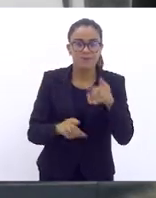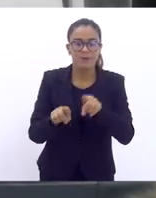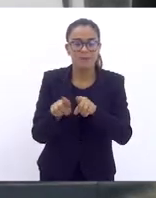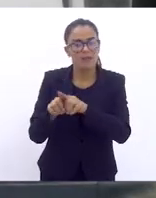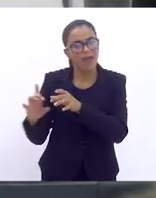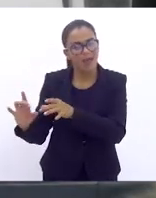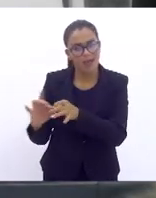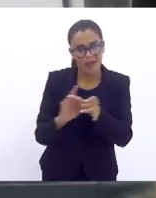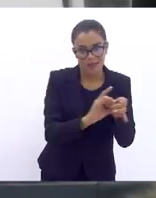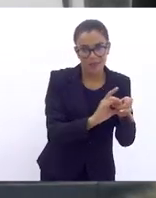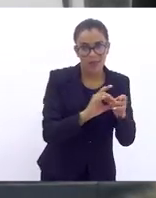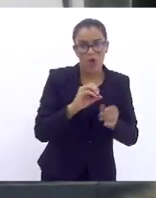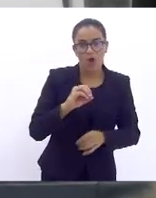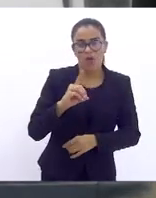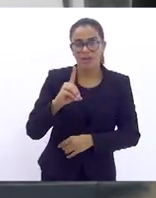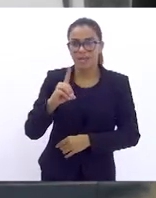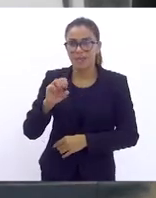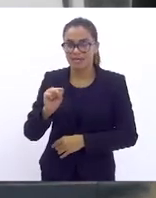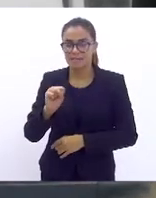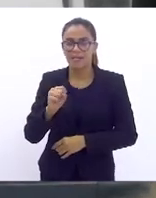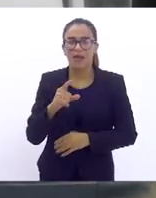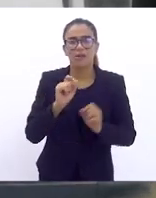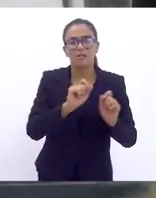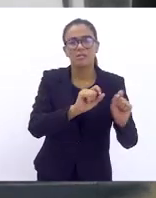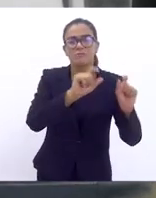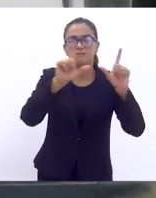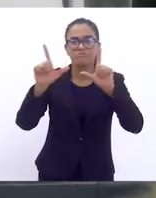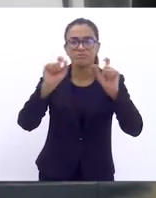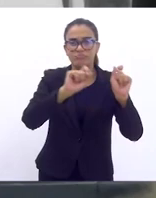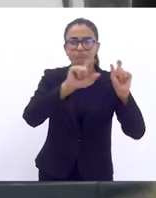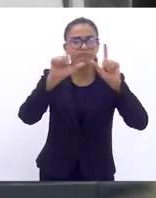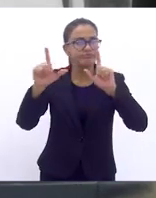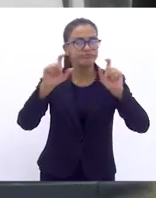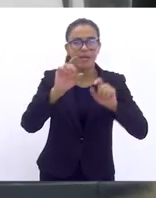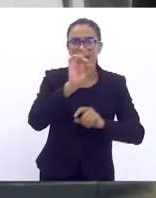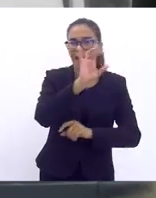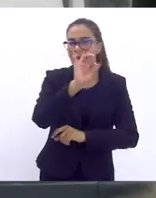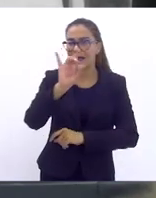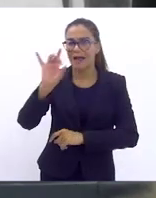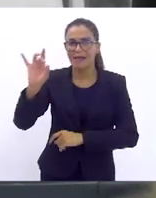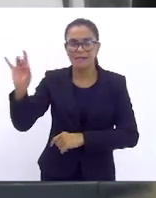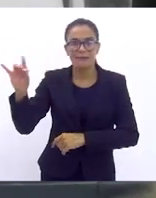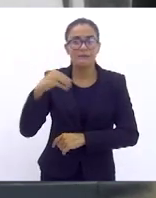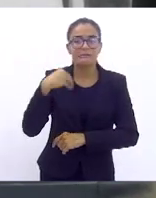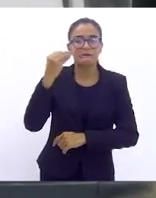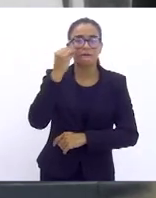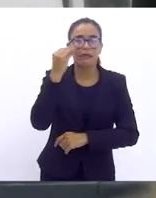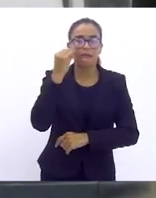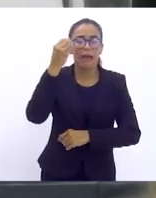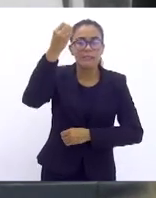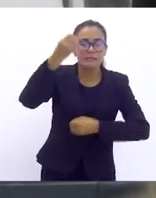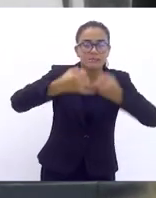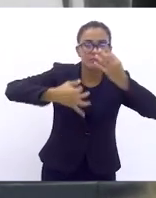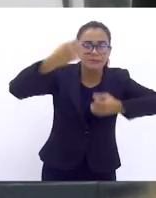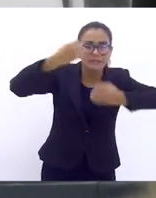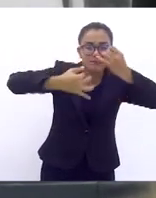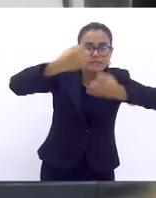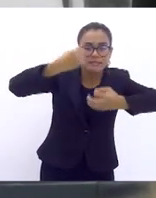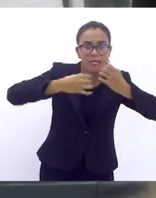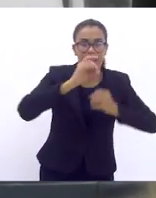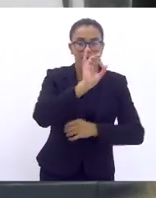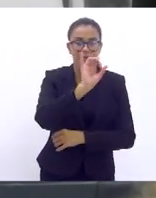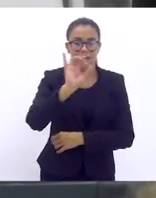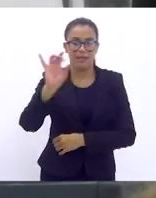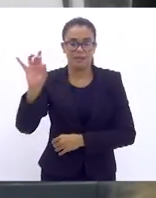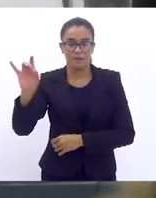alinhadas com os ods Então nós vamos passar cada uma delas e vamos tentar de secar um pouquinho cada uma